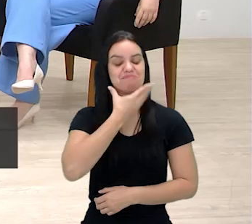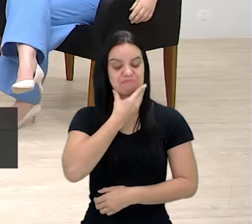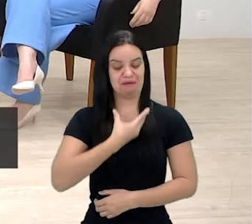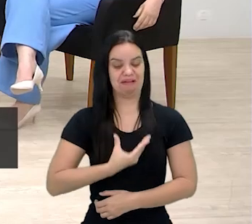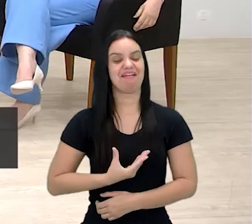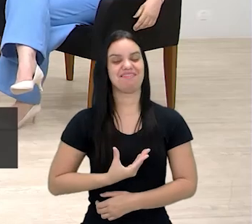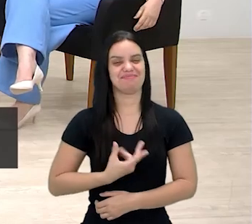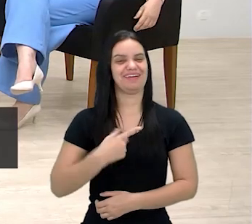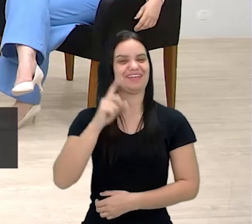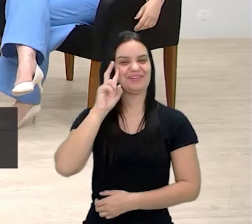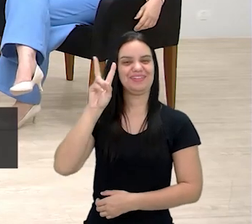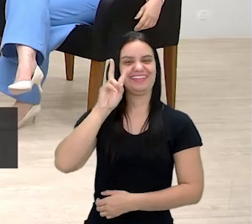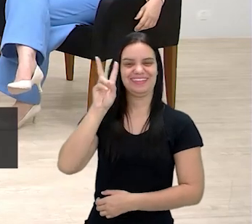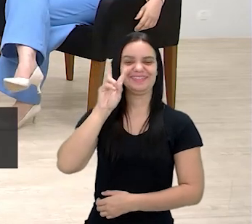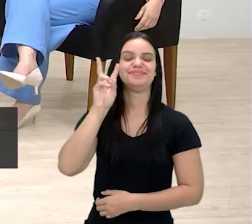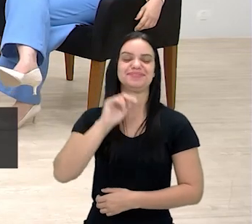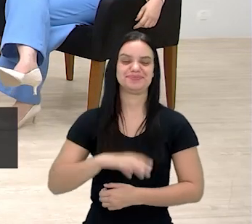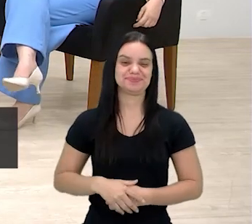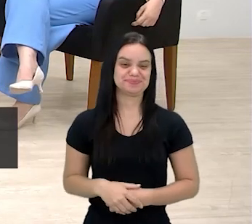a barba.